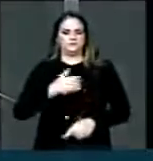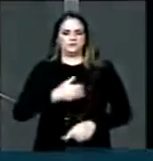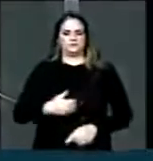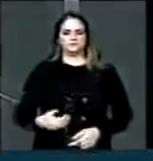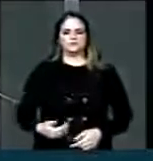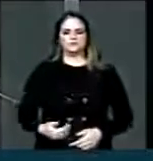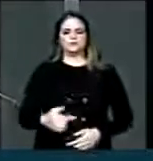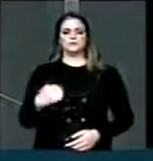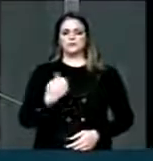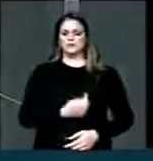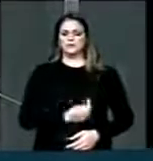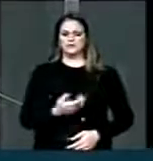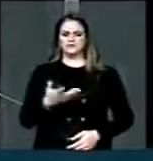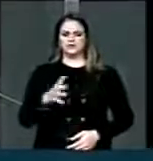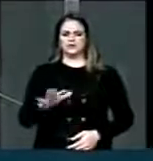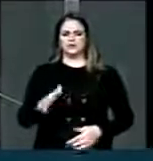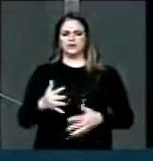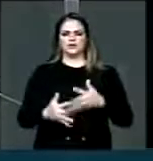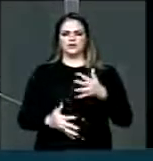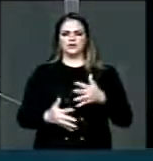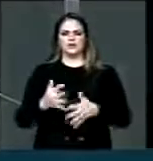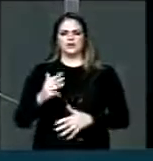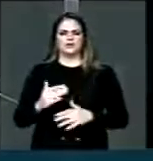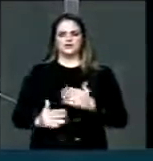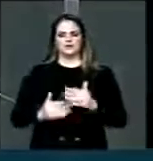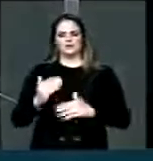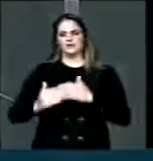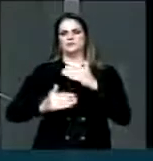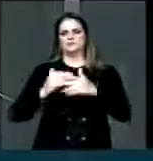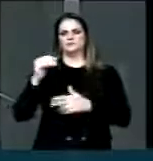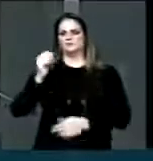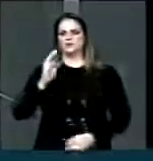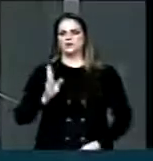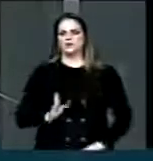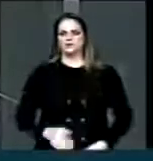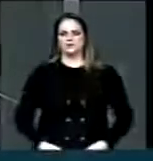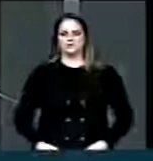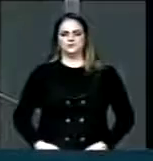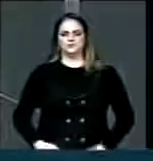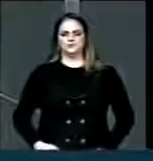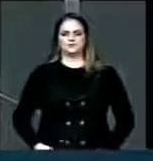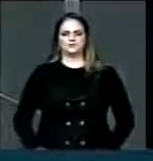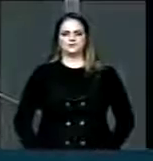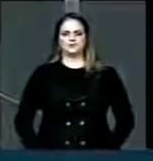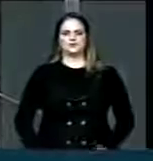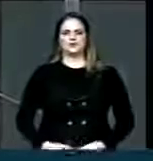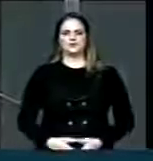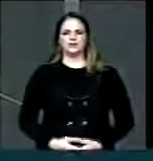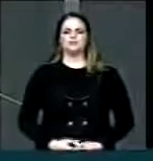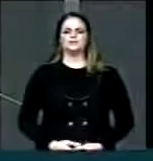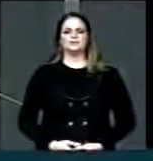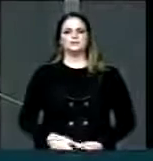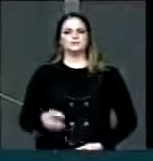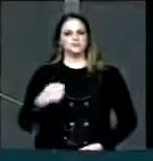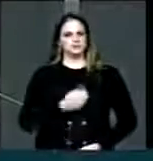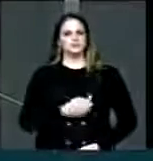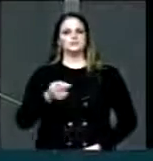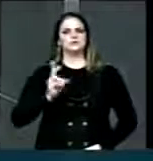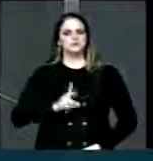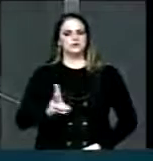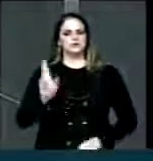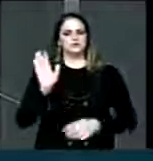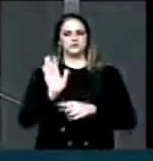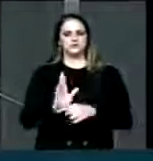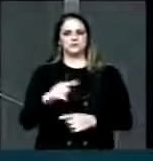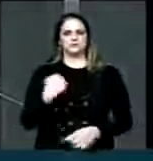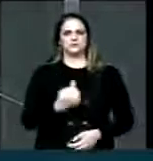querer atrapalhar nada do desenvolvimento do país com suas medidas. A gente sempre ajudou aqui. O meu